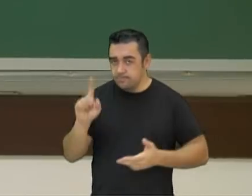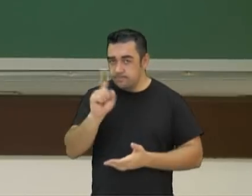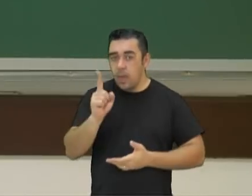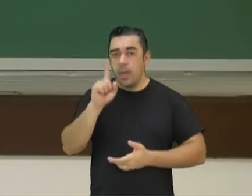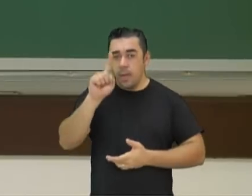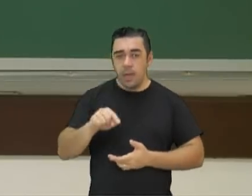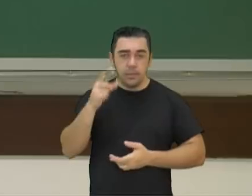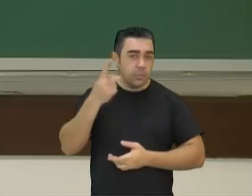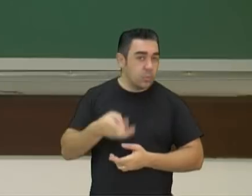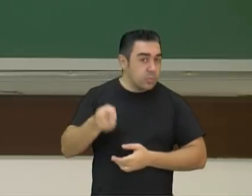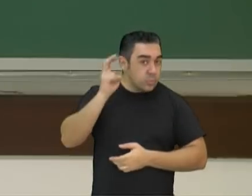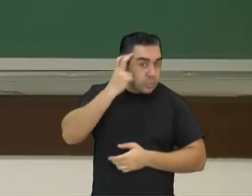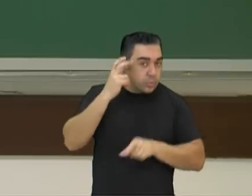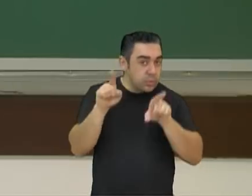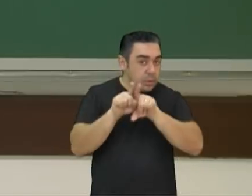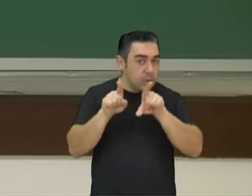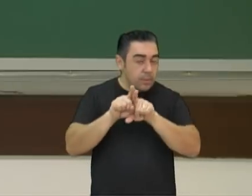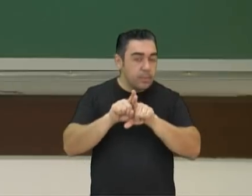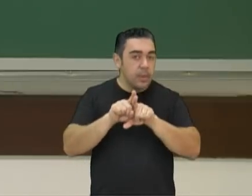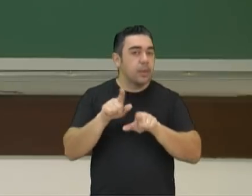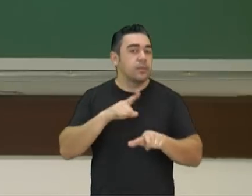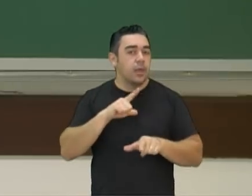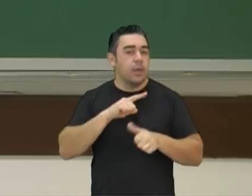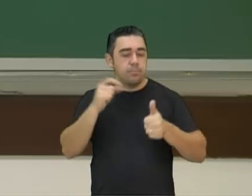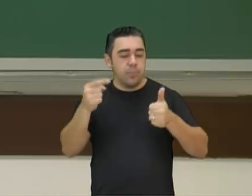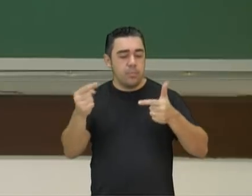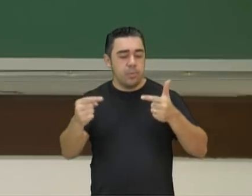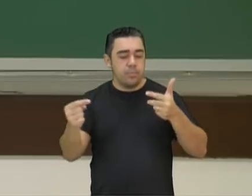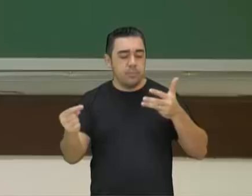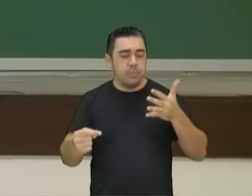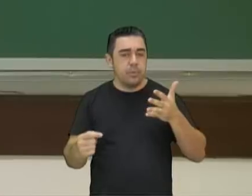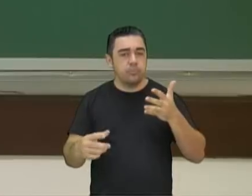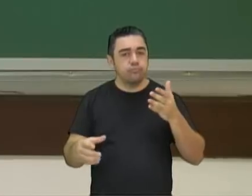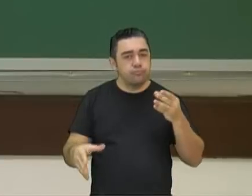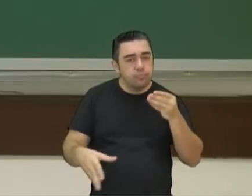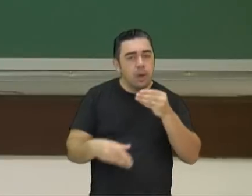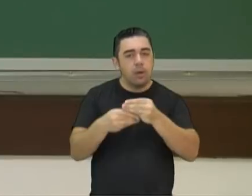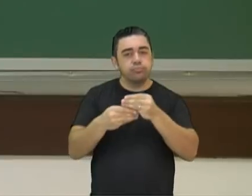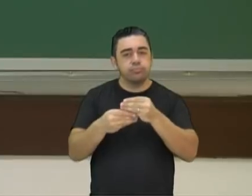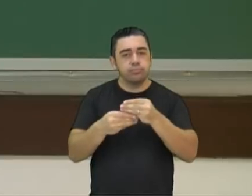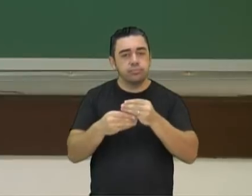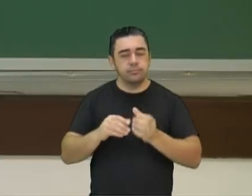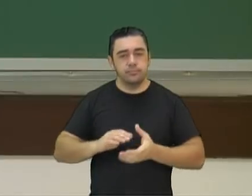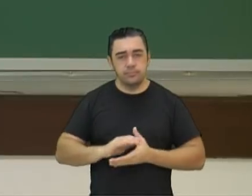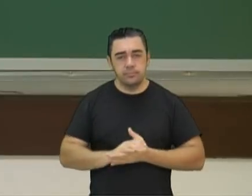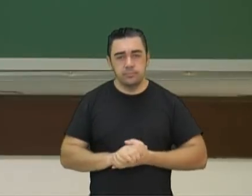cultura, é agregar outros elementos a essa atividade, certo?